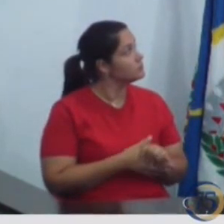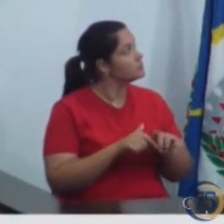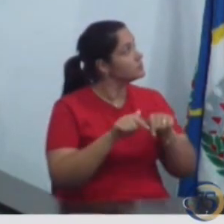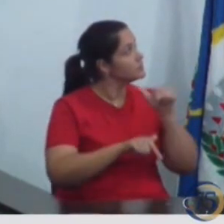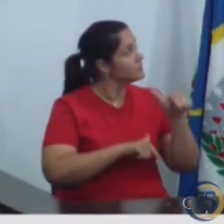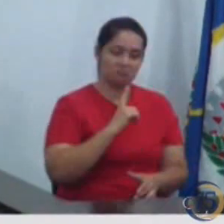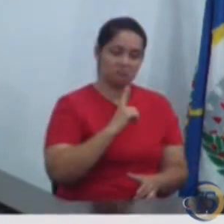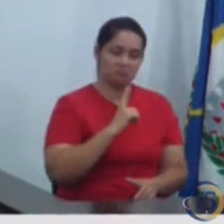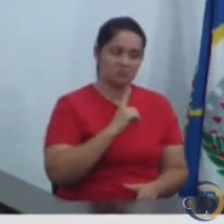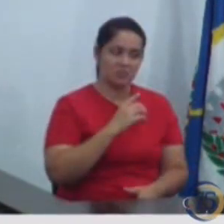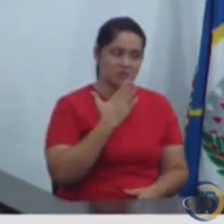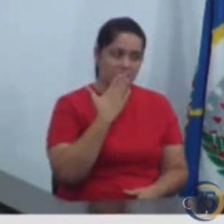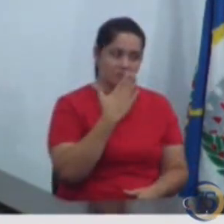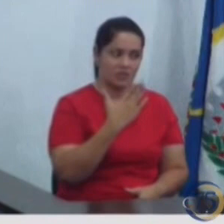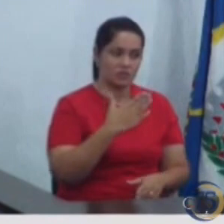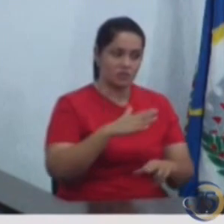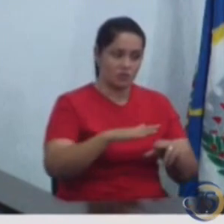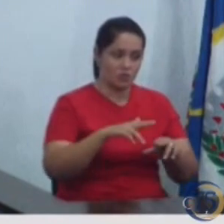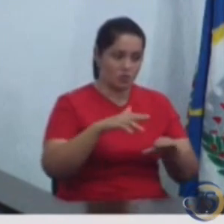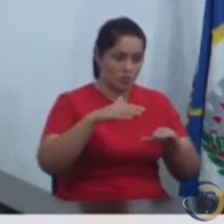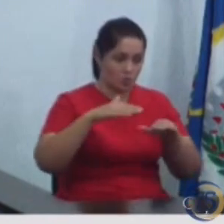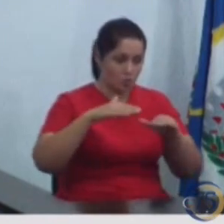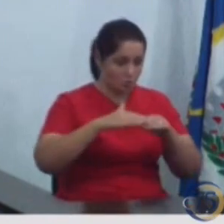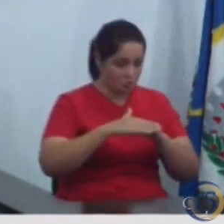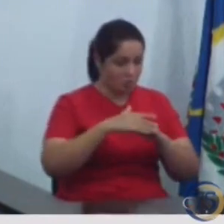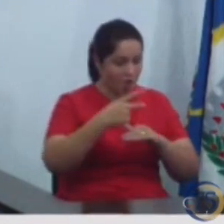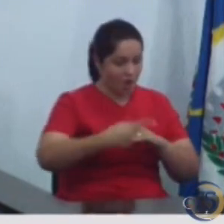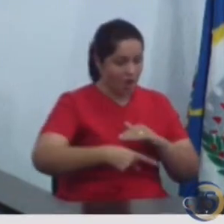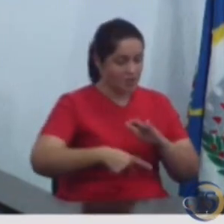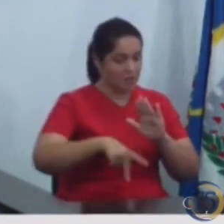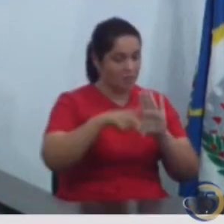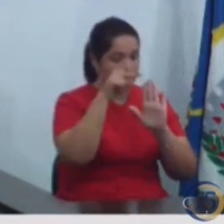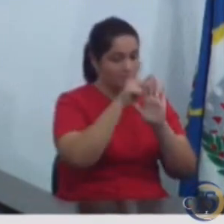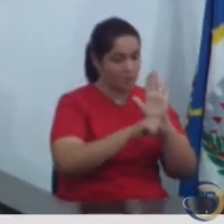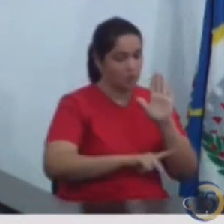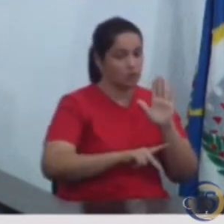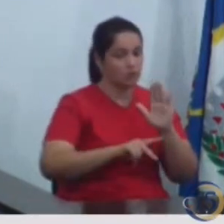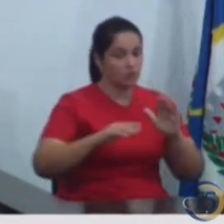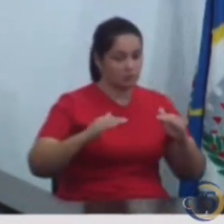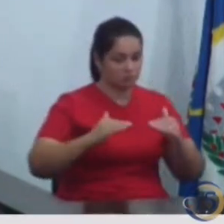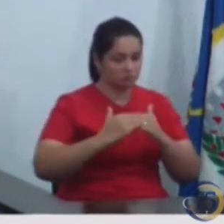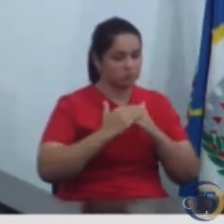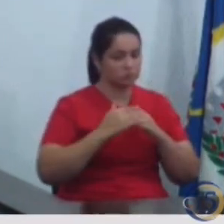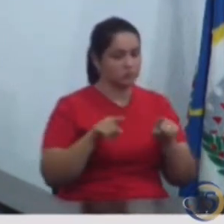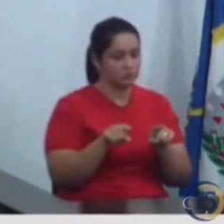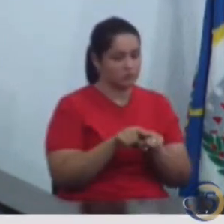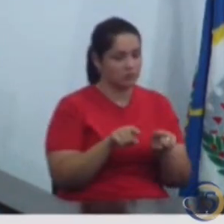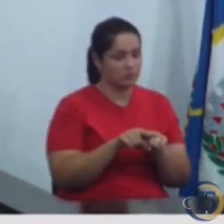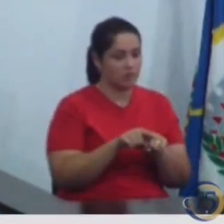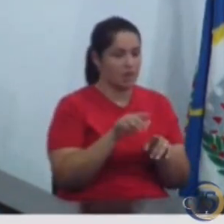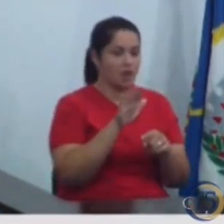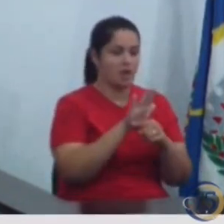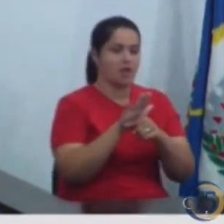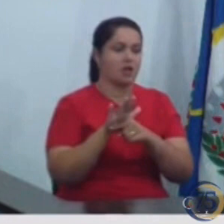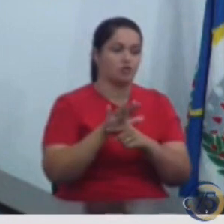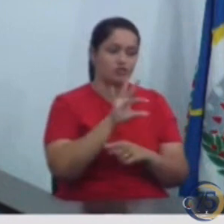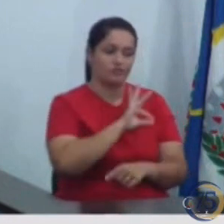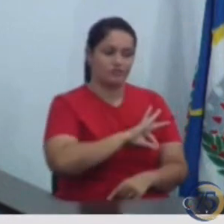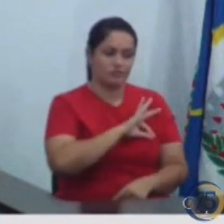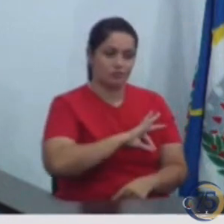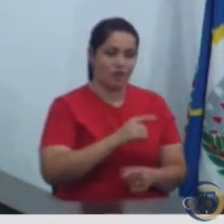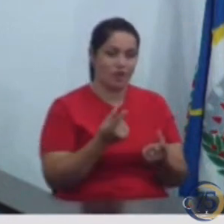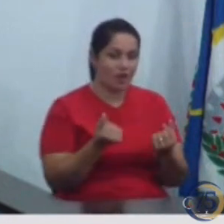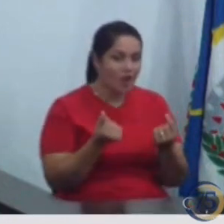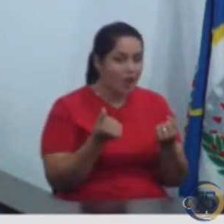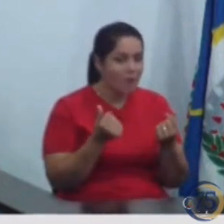desse trabalho em sua fala o vereador Nilton Santiago pediu o reajuste salarial para os agentes de fiscalização